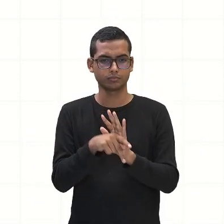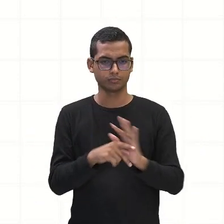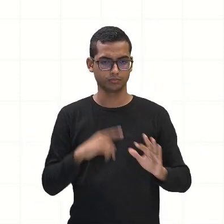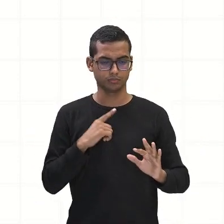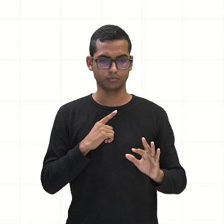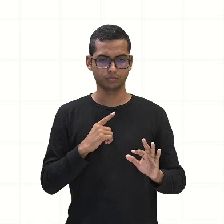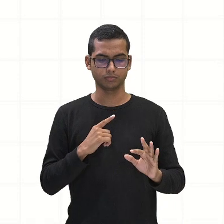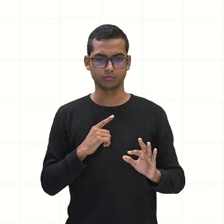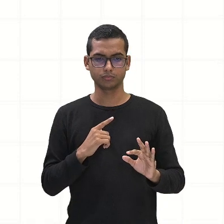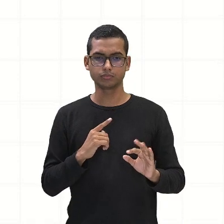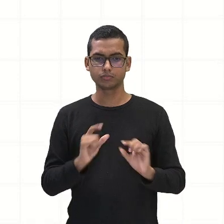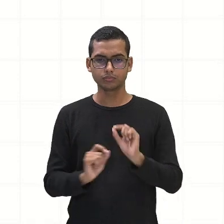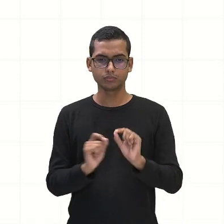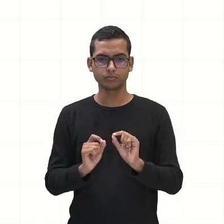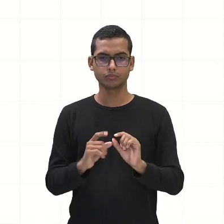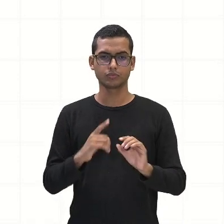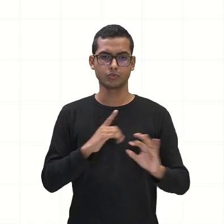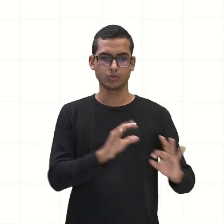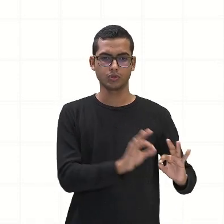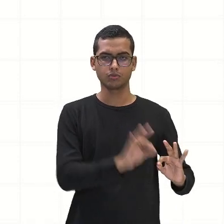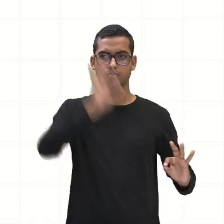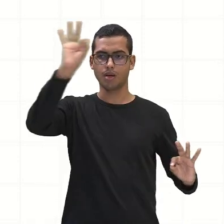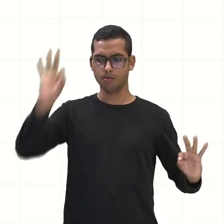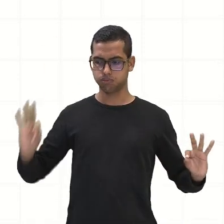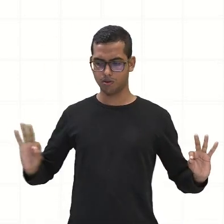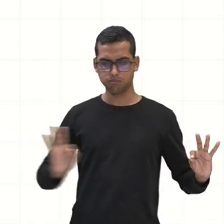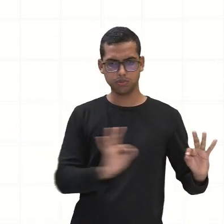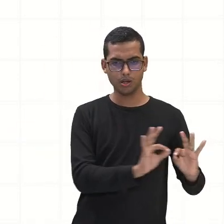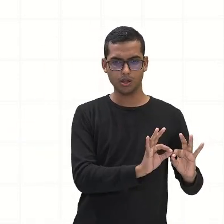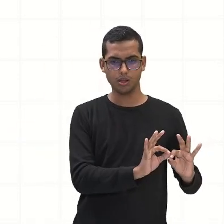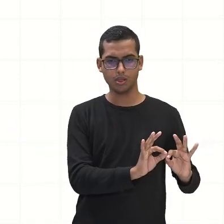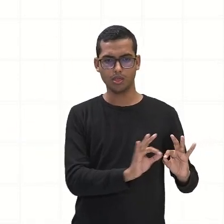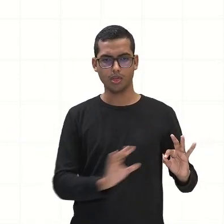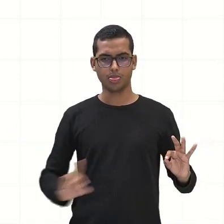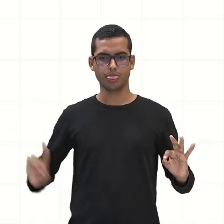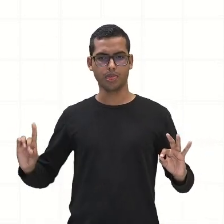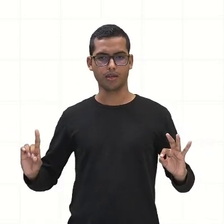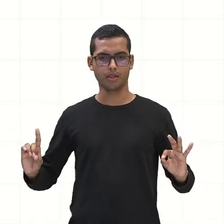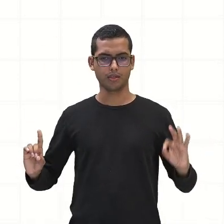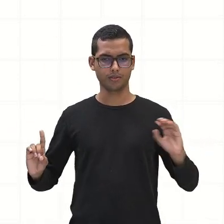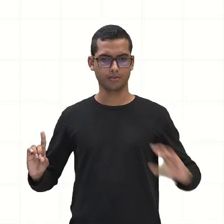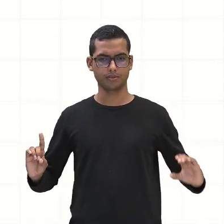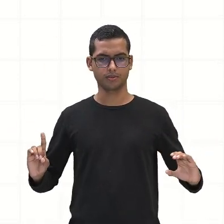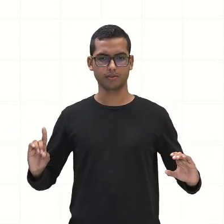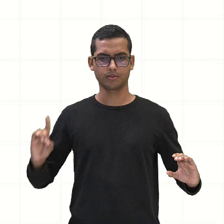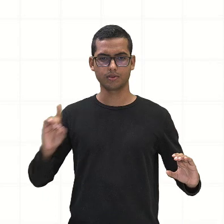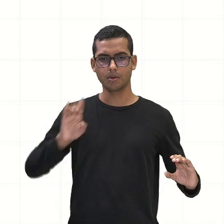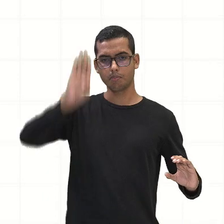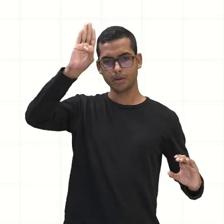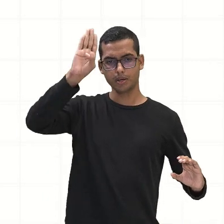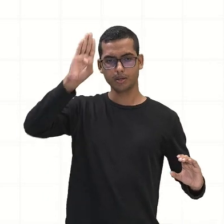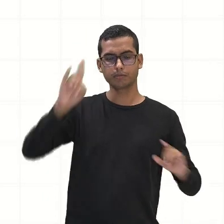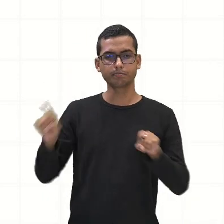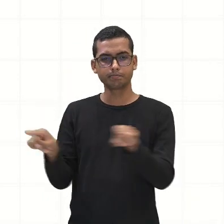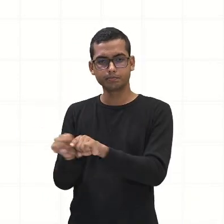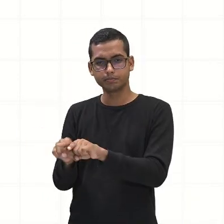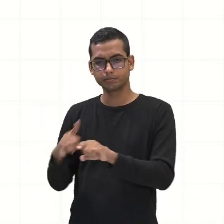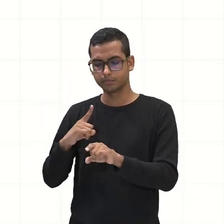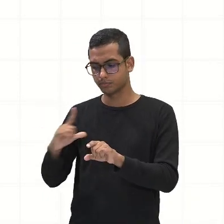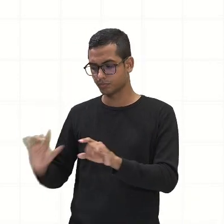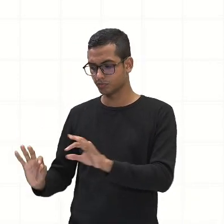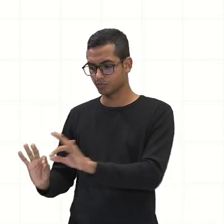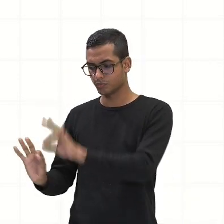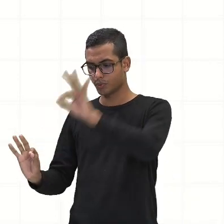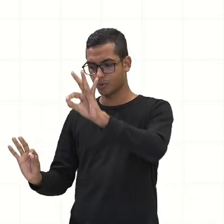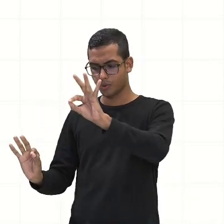EFD seria o triângulo menor. Tudo certo? Muito bem. A seguir,